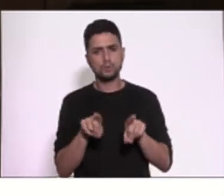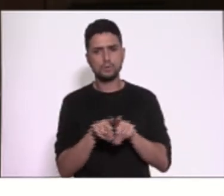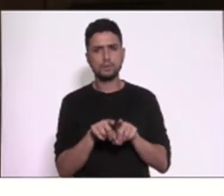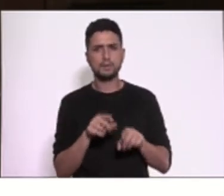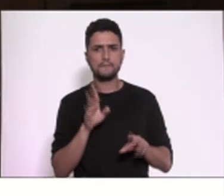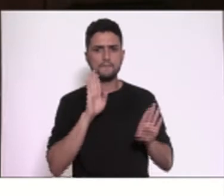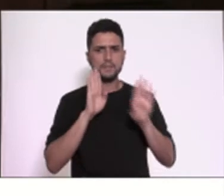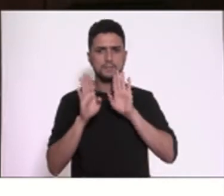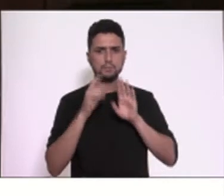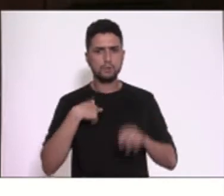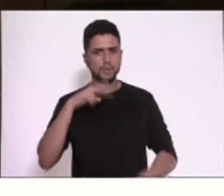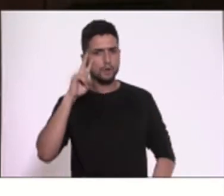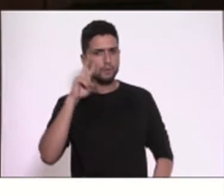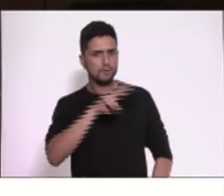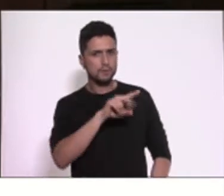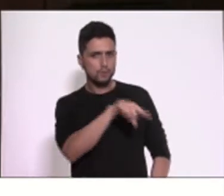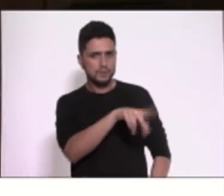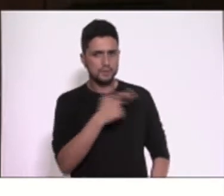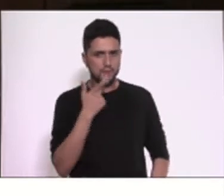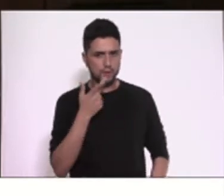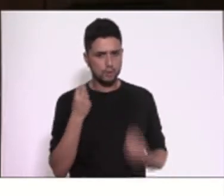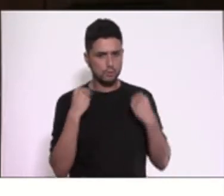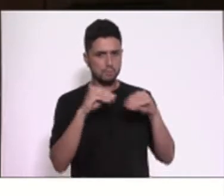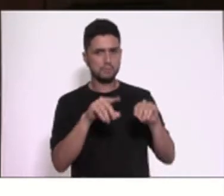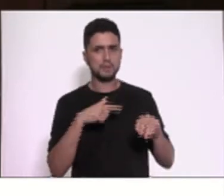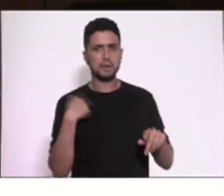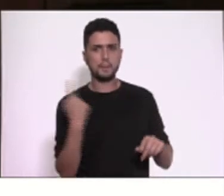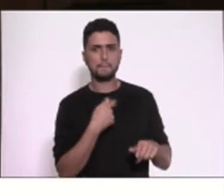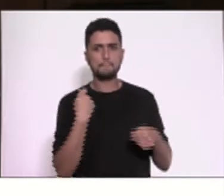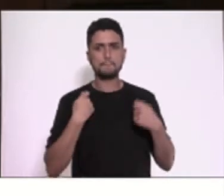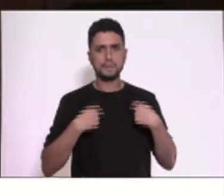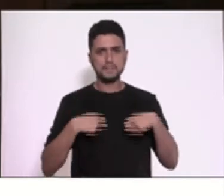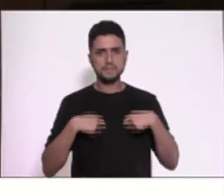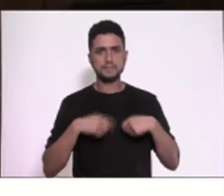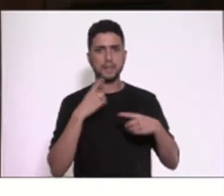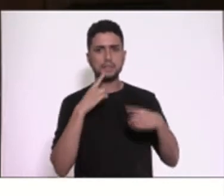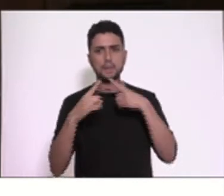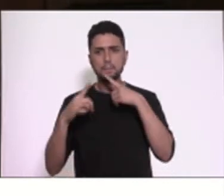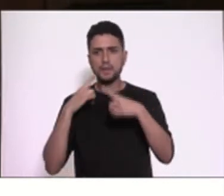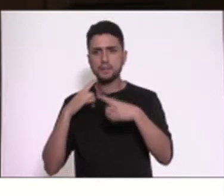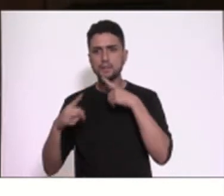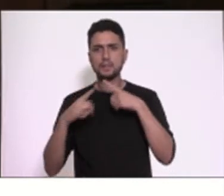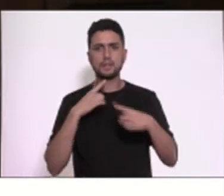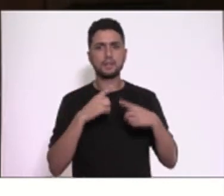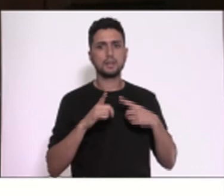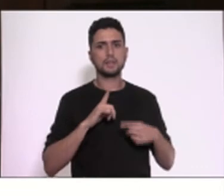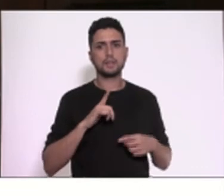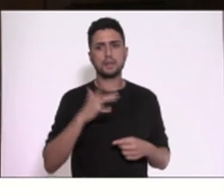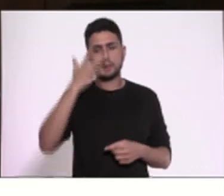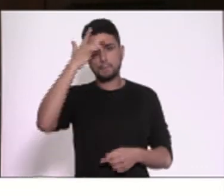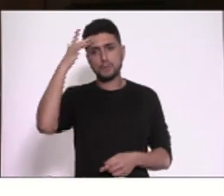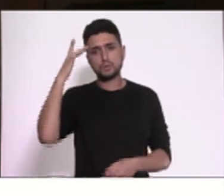disse que a gente precisava debater a solidão da mulher empoderada. O problema, deputado, é que você